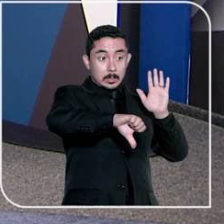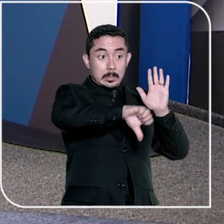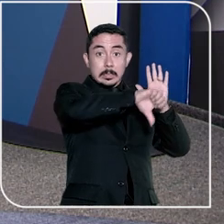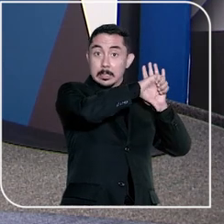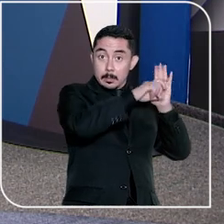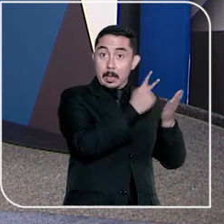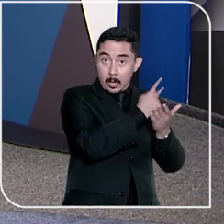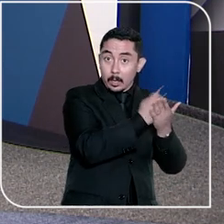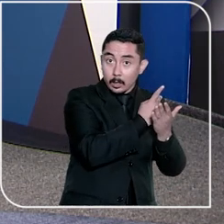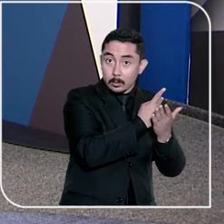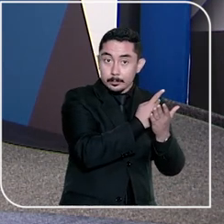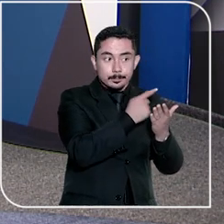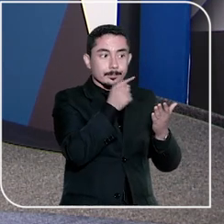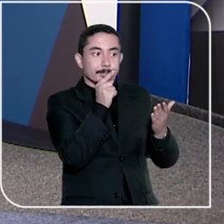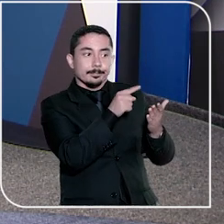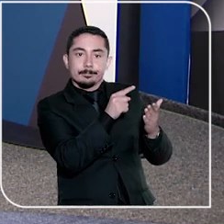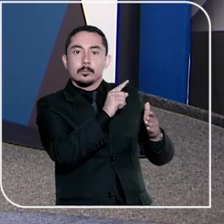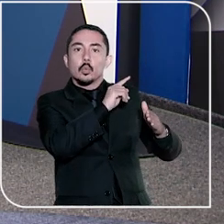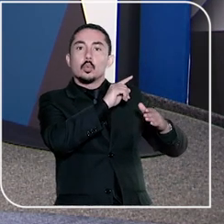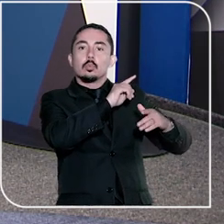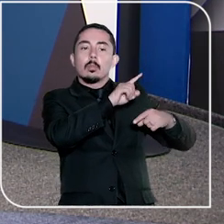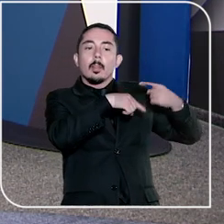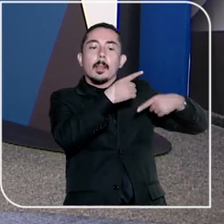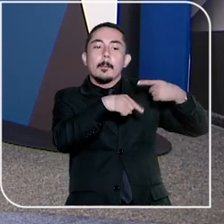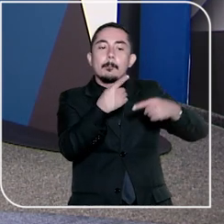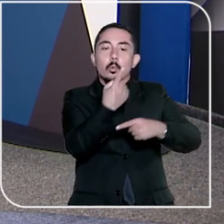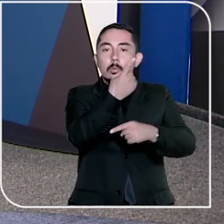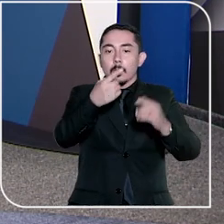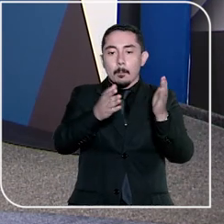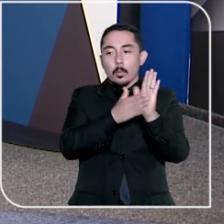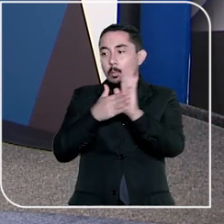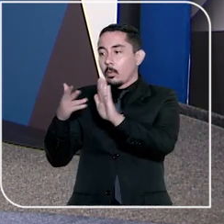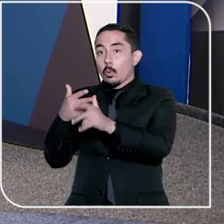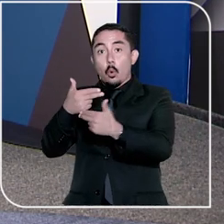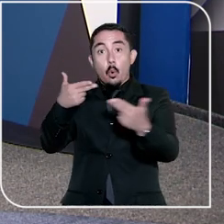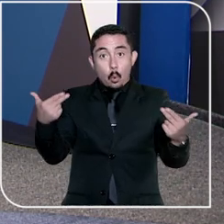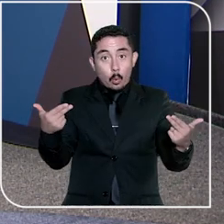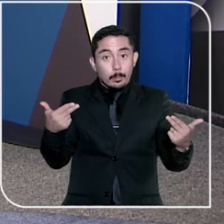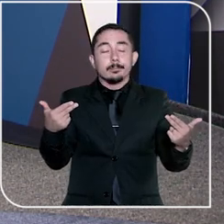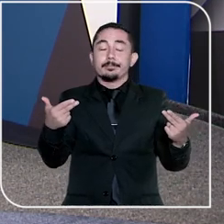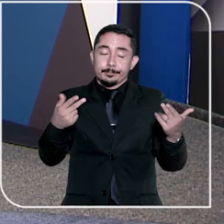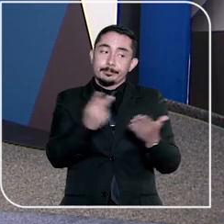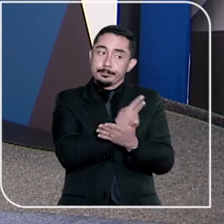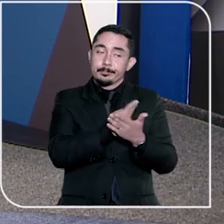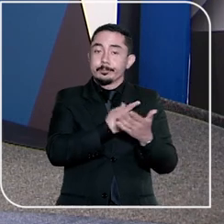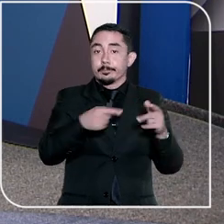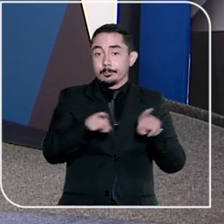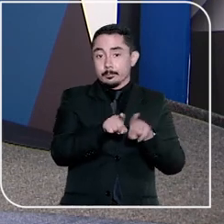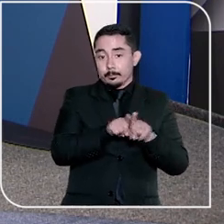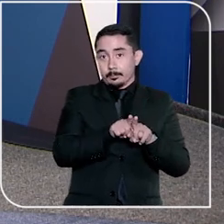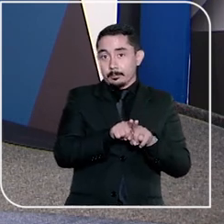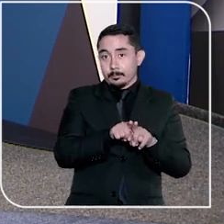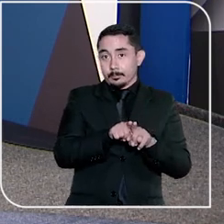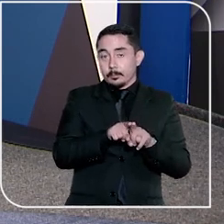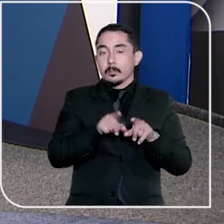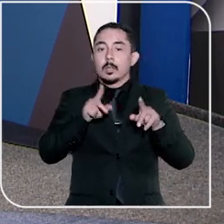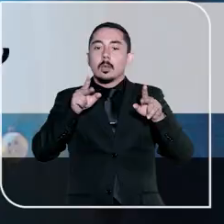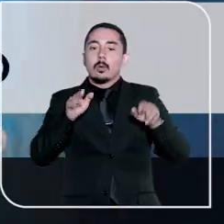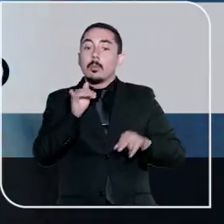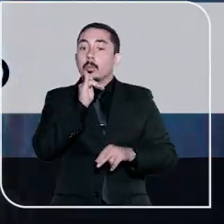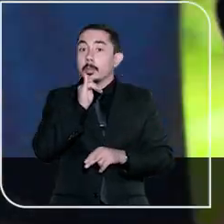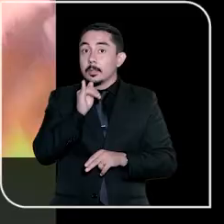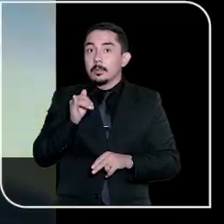ilícita estão contaminadas ou seja também são ilícitas um fruto